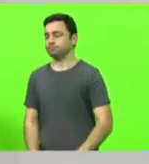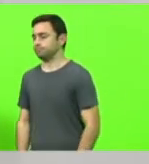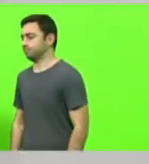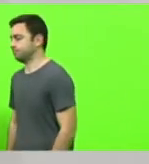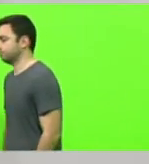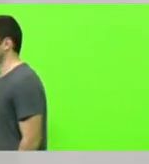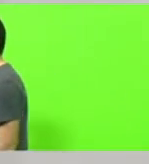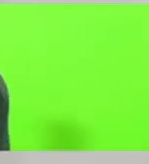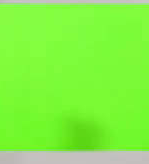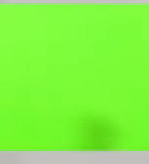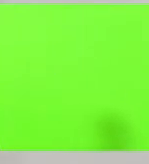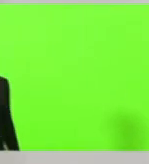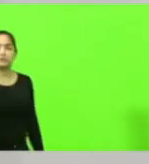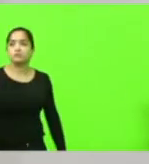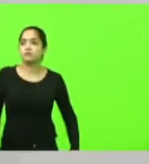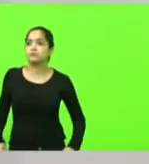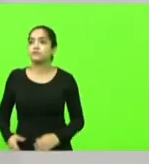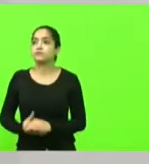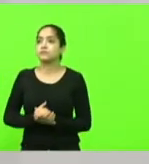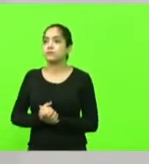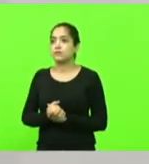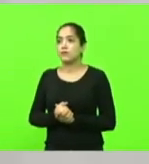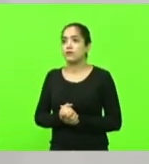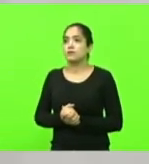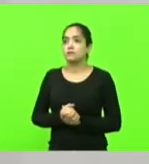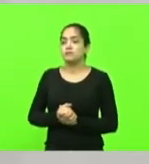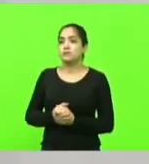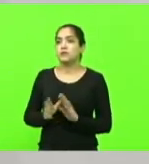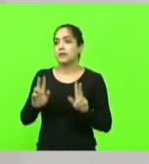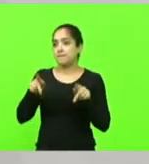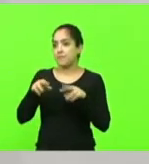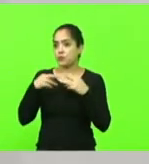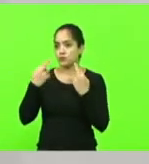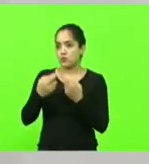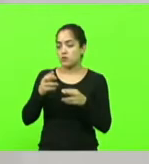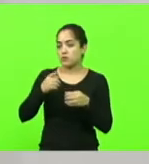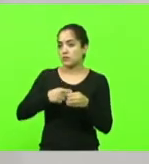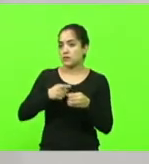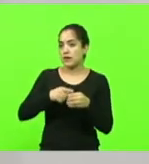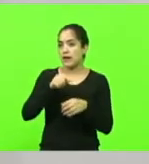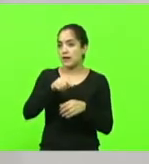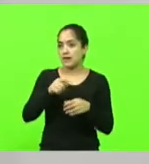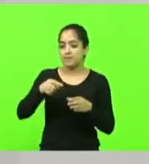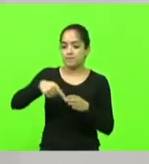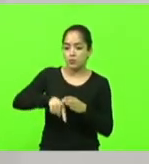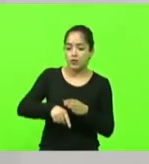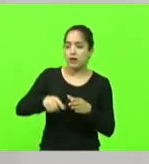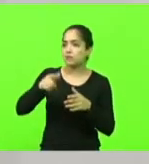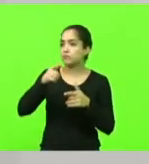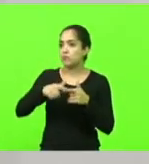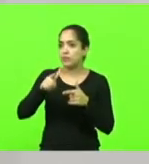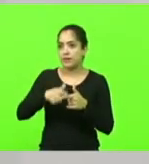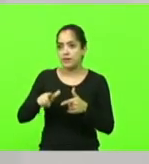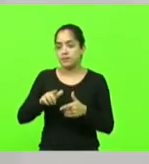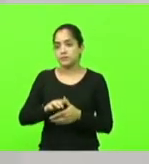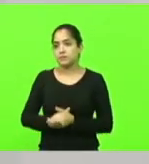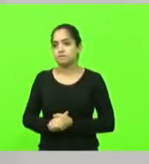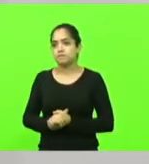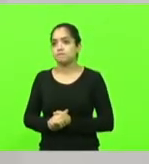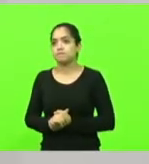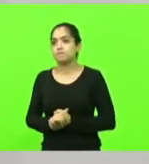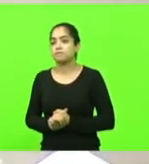menos a subida da serra, até Pouso Redondo, porque ali a buraqueira é sem limites. Obrigado, senhor